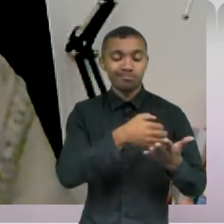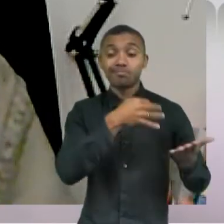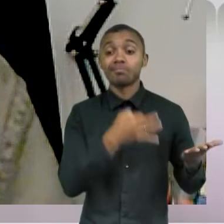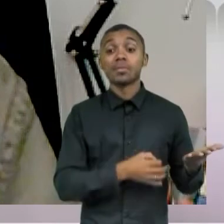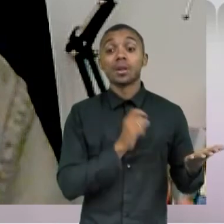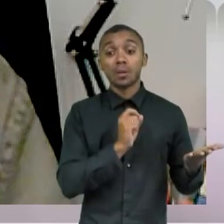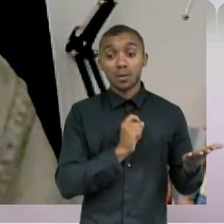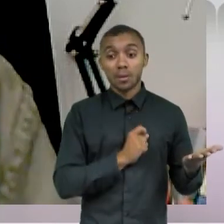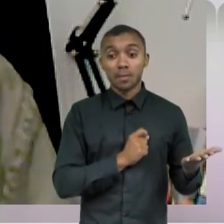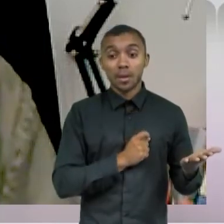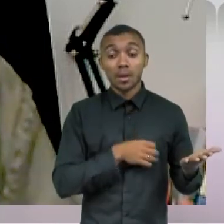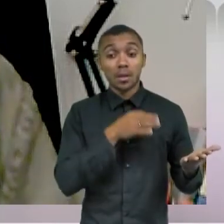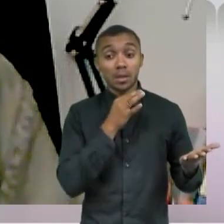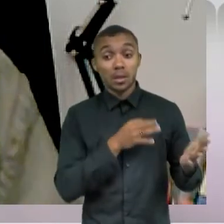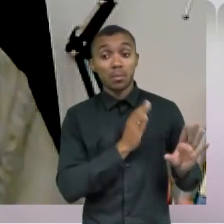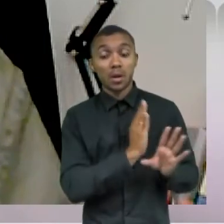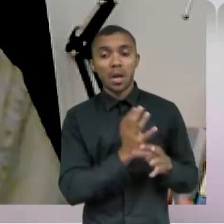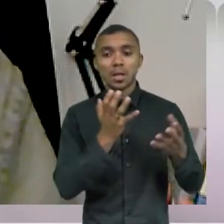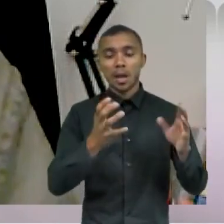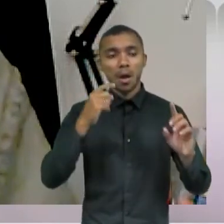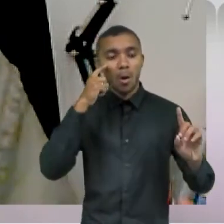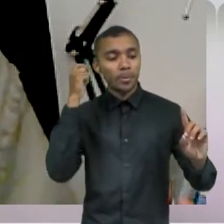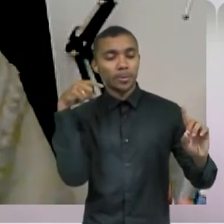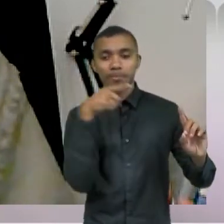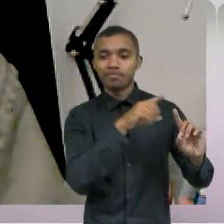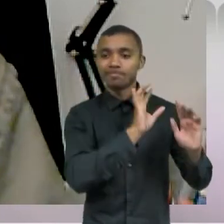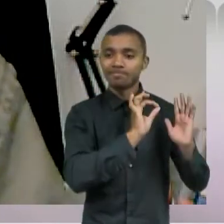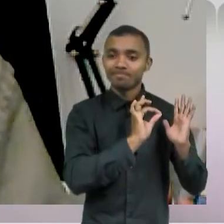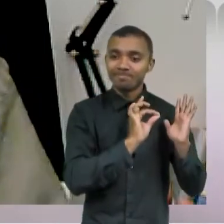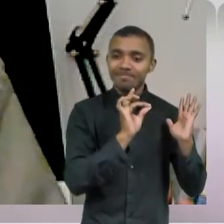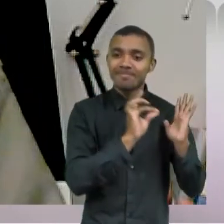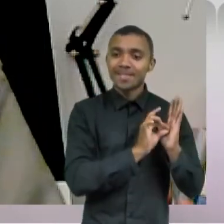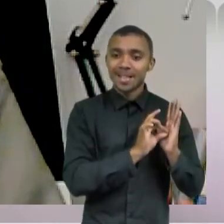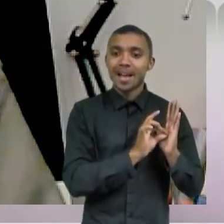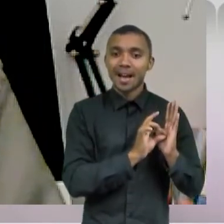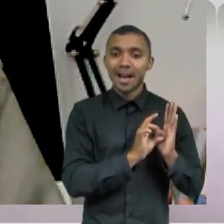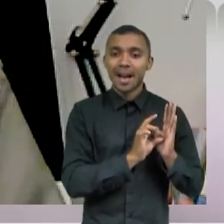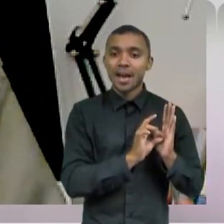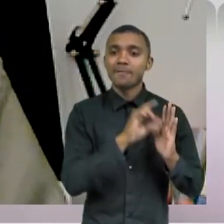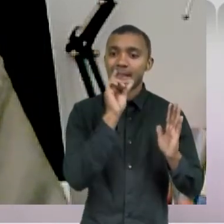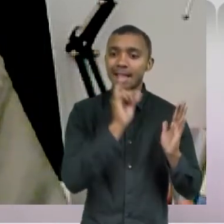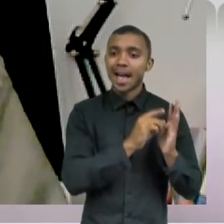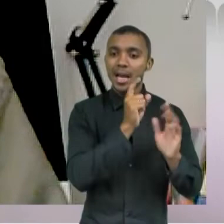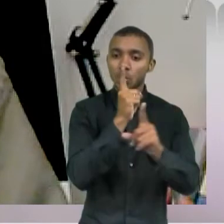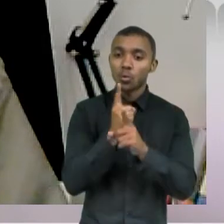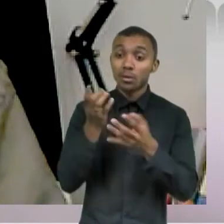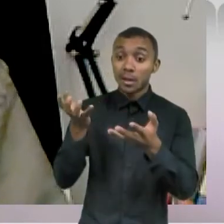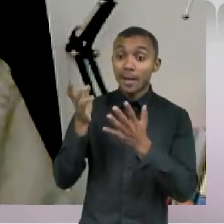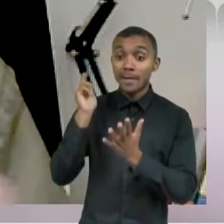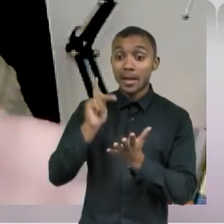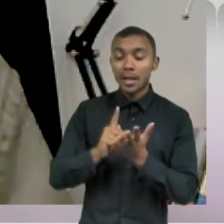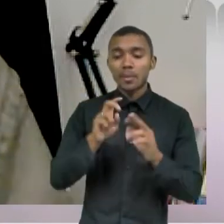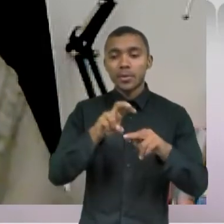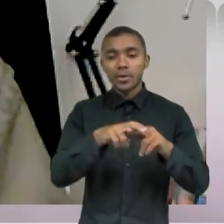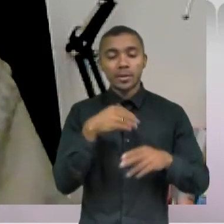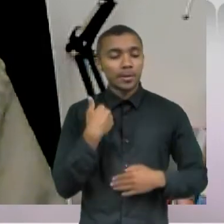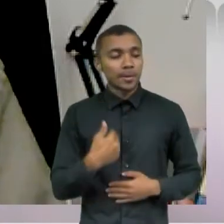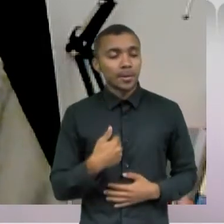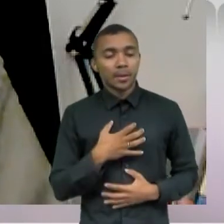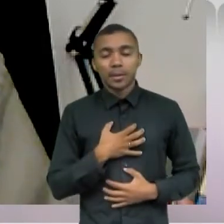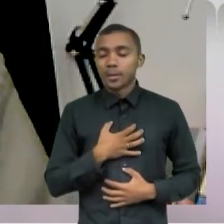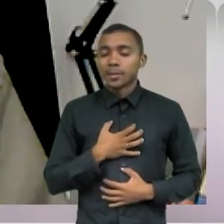que era um livro que tinha sido escrito na busca incessante por aquilo que nós convencionamos chamar de verdade. Ou seja, para mim isso